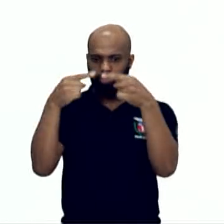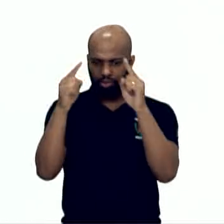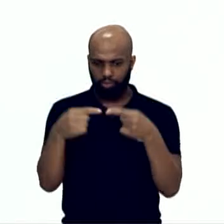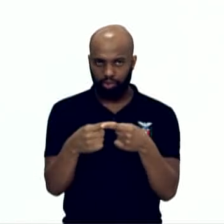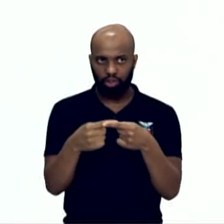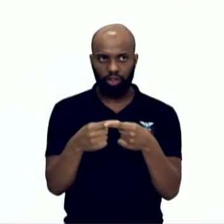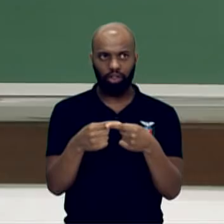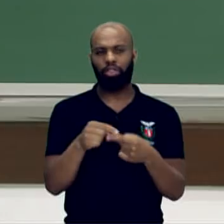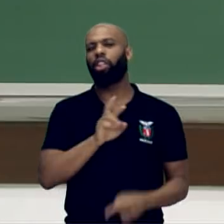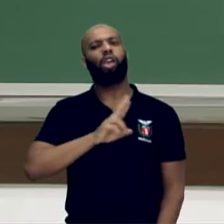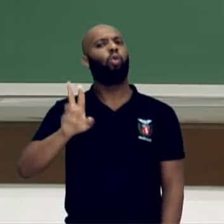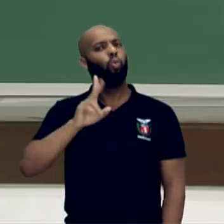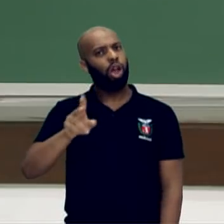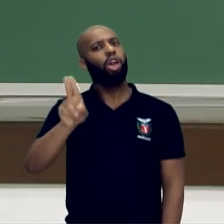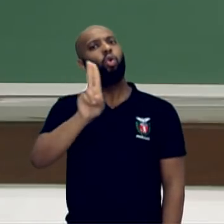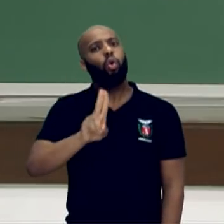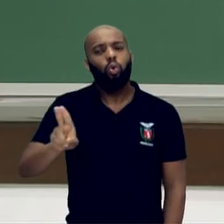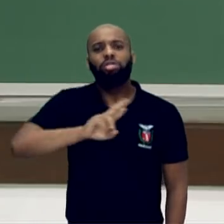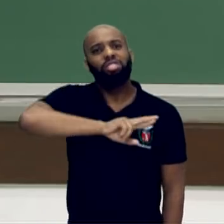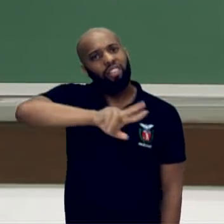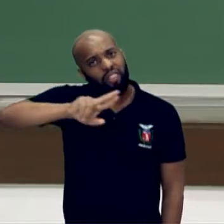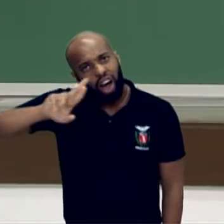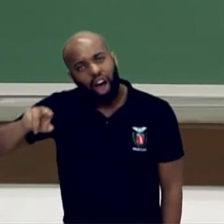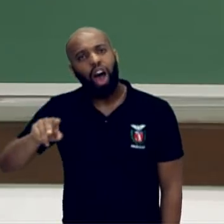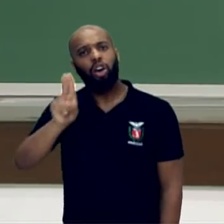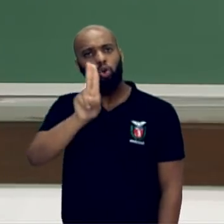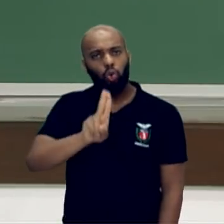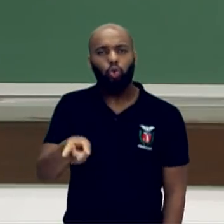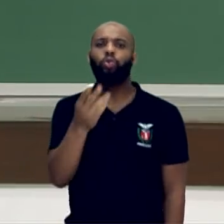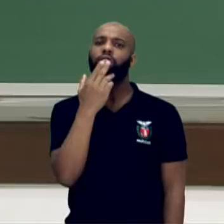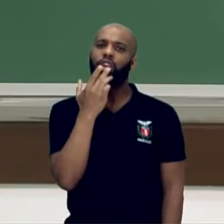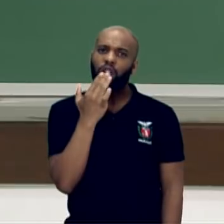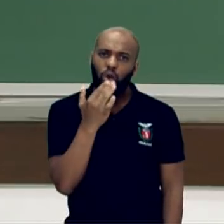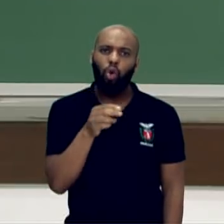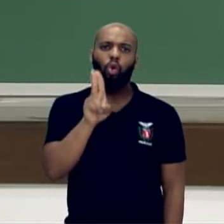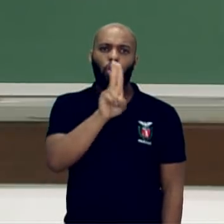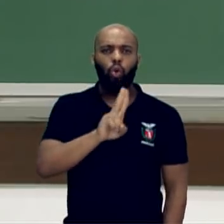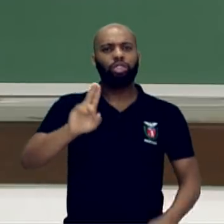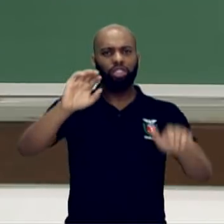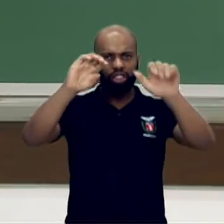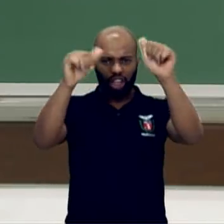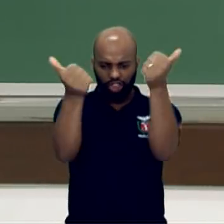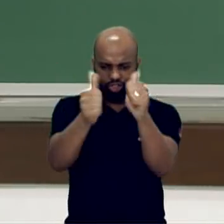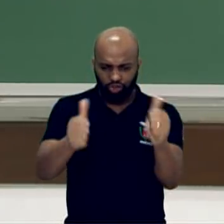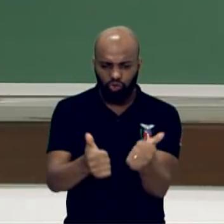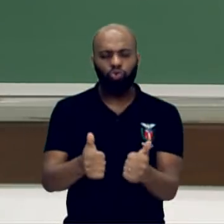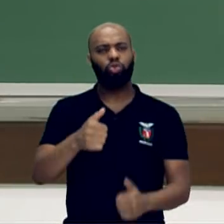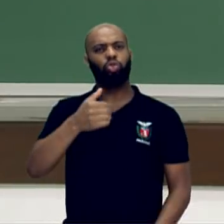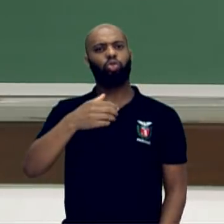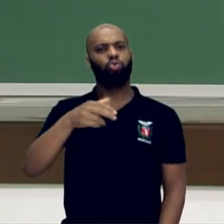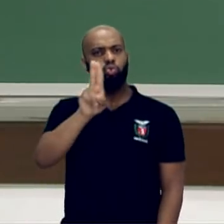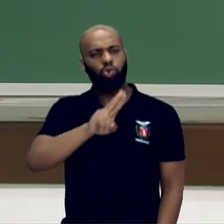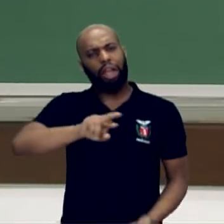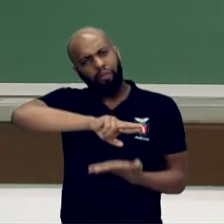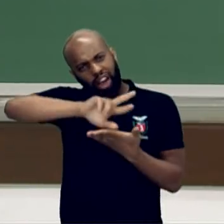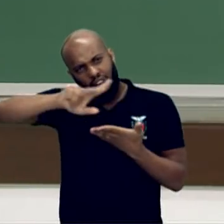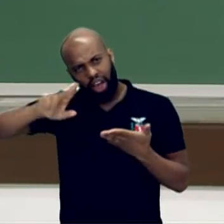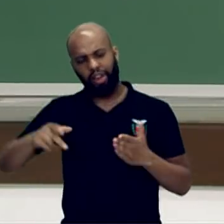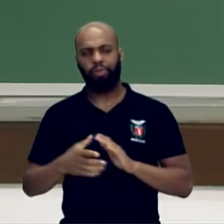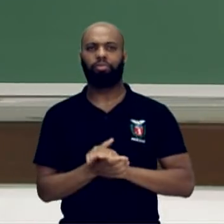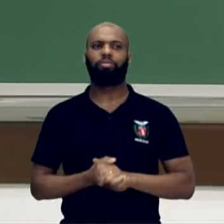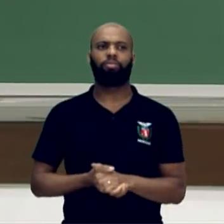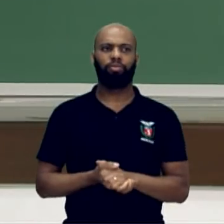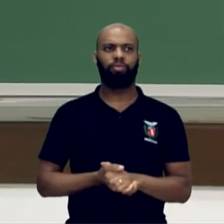as formas, que eles usam uma série de outras coisas e não apenas o verso, a estrofe e a rima. Tudo